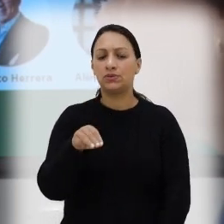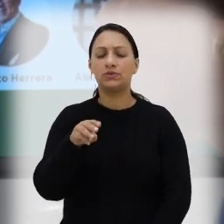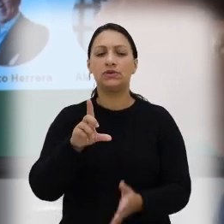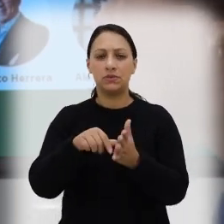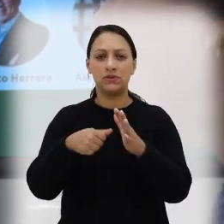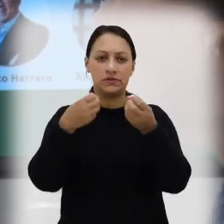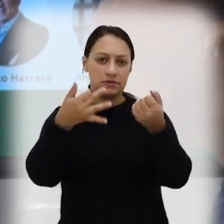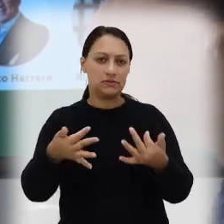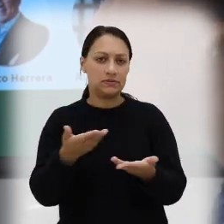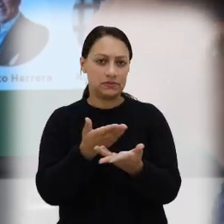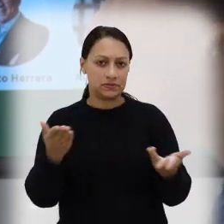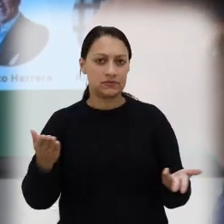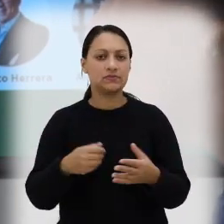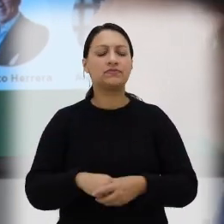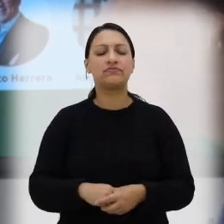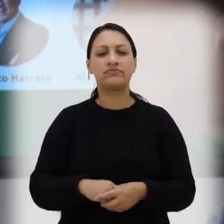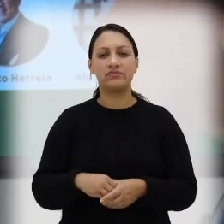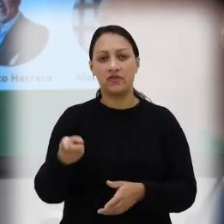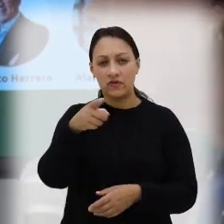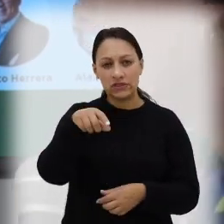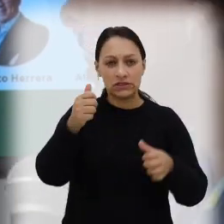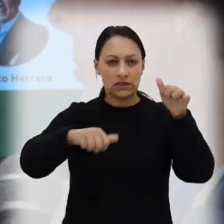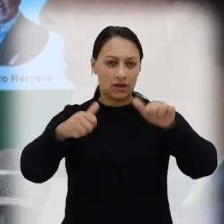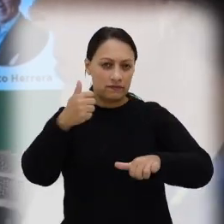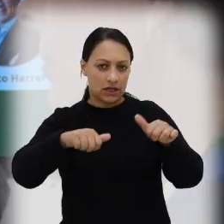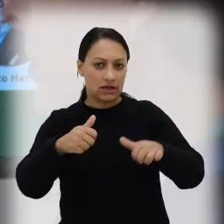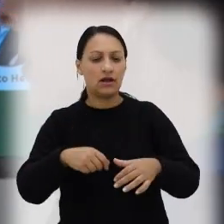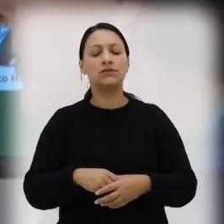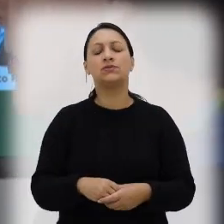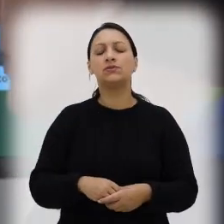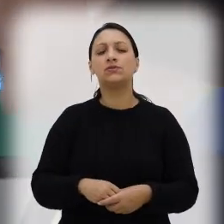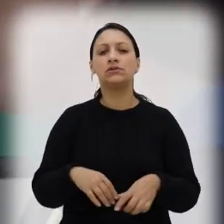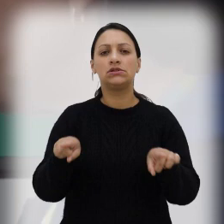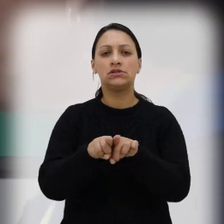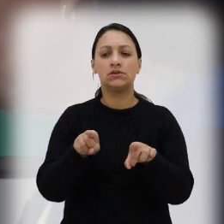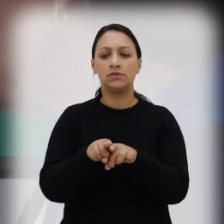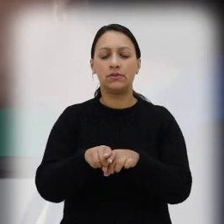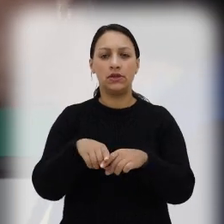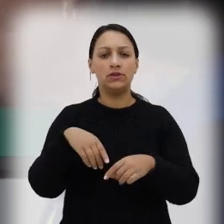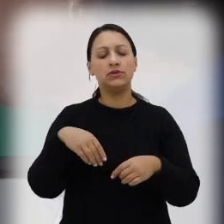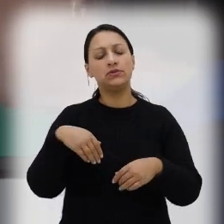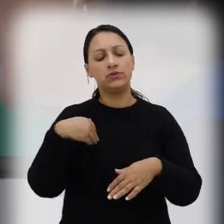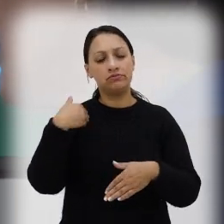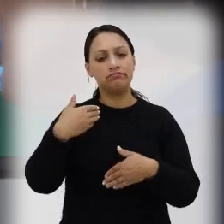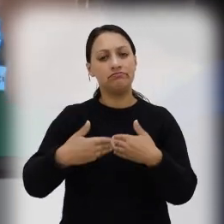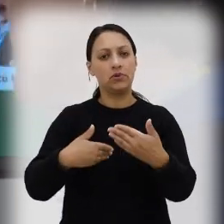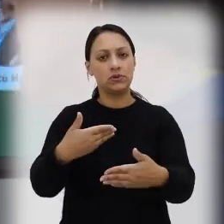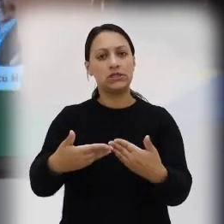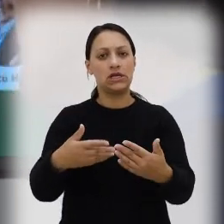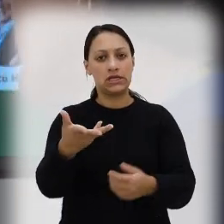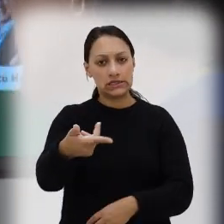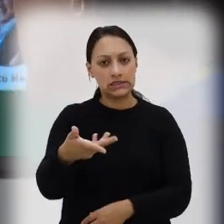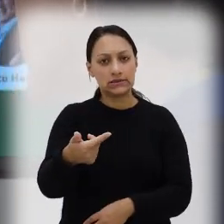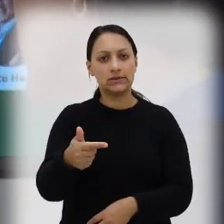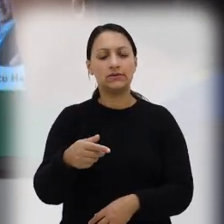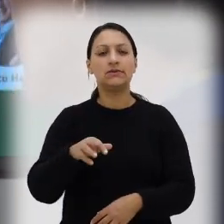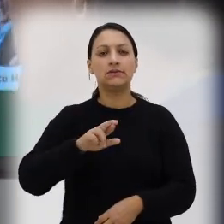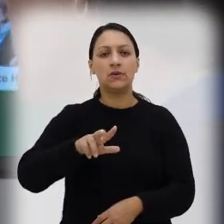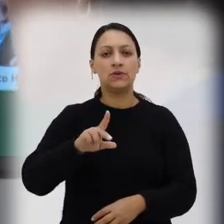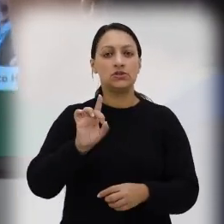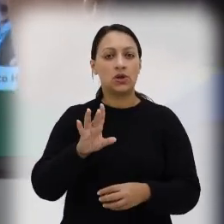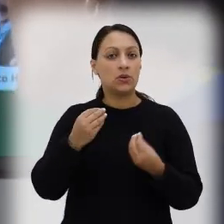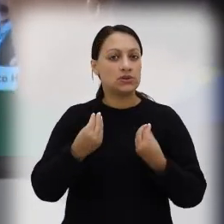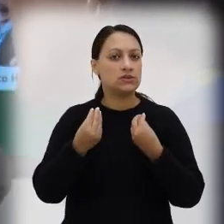explicar depois para vocês. Vocês vão ser avaliados ao longo do processo de aceleração, não só quanto aos